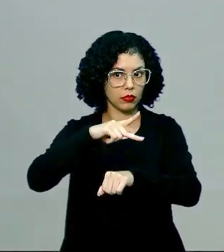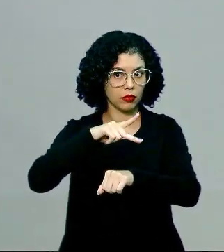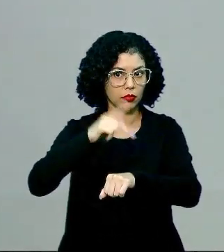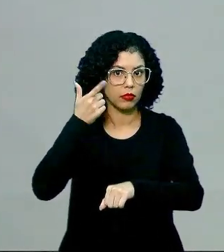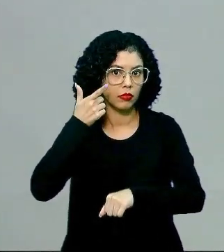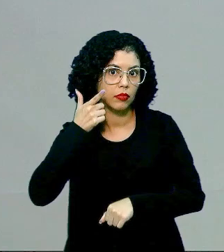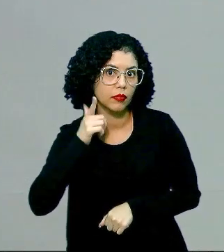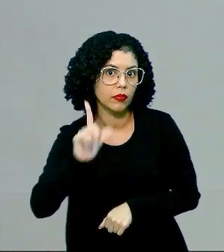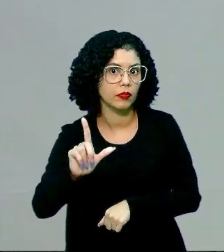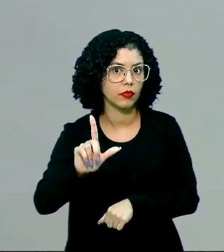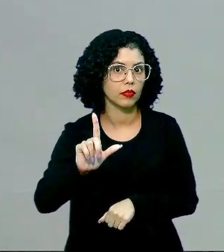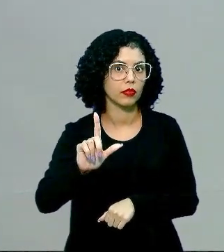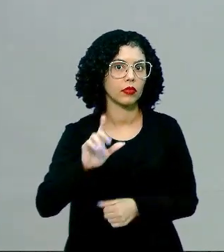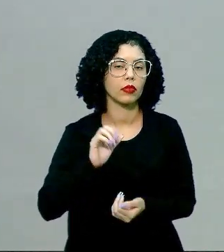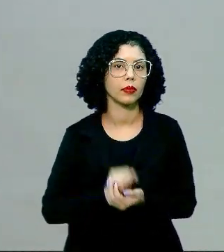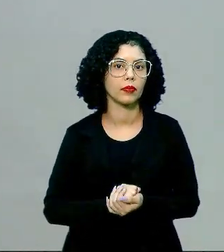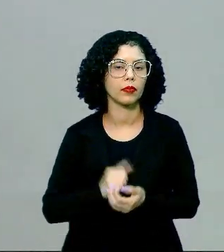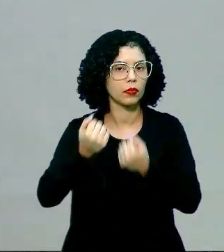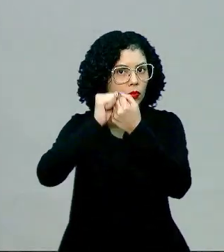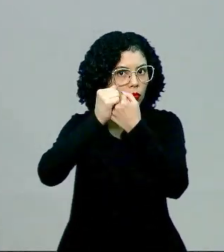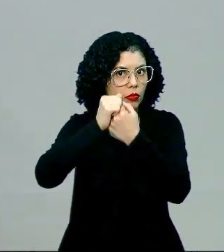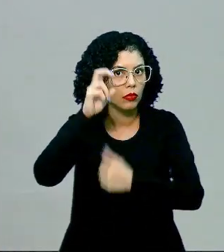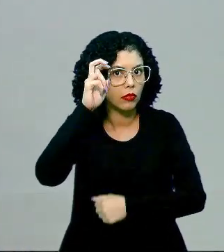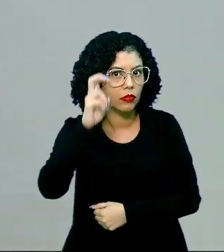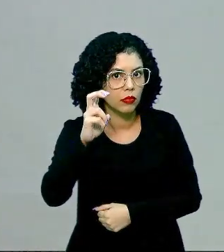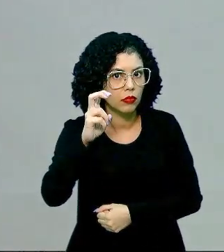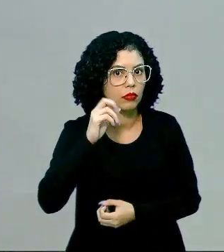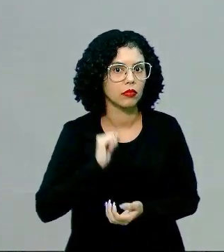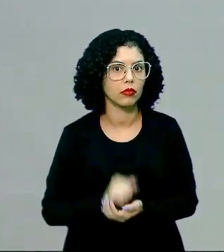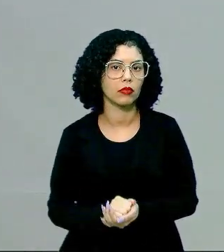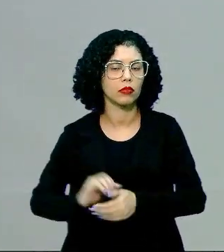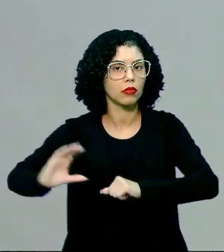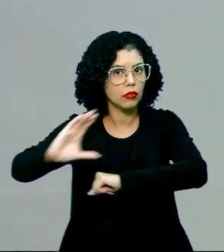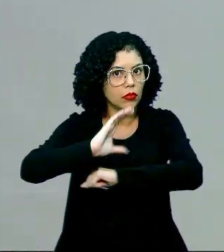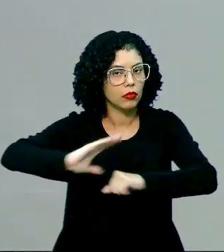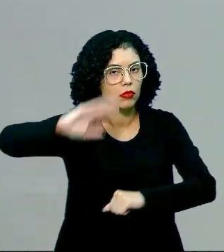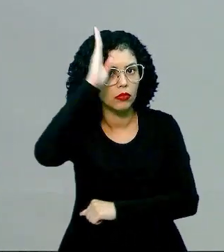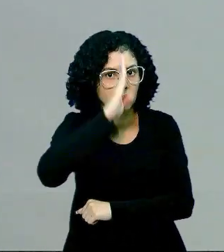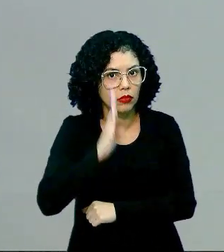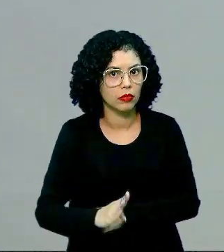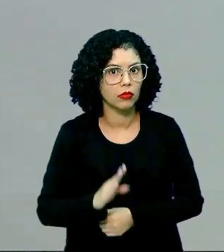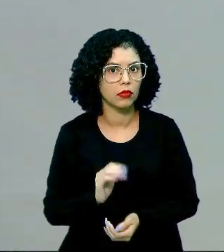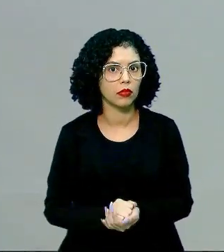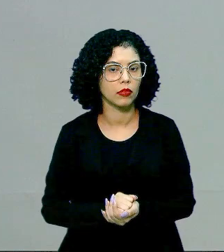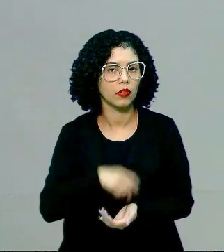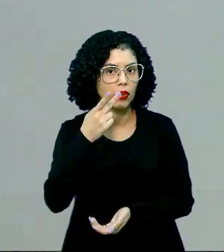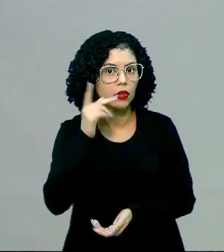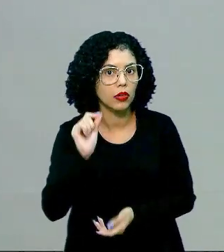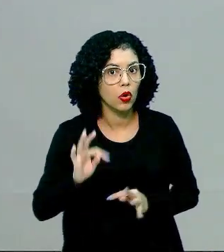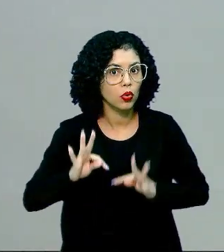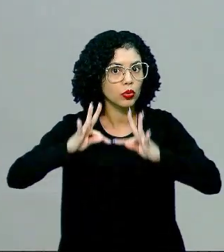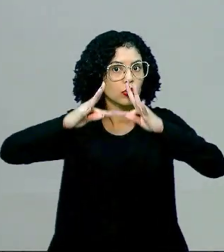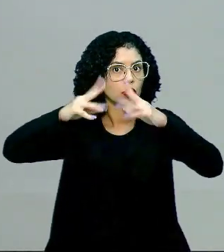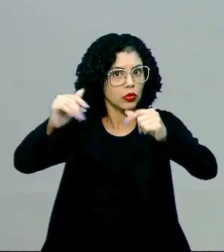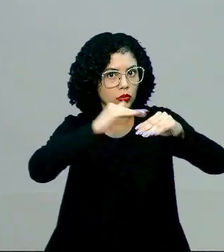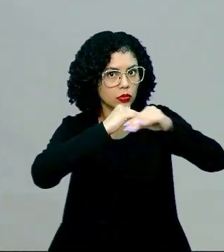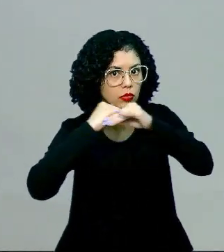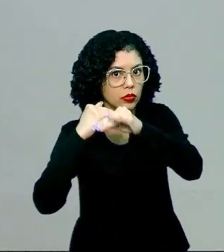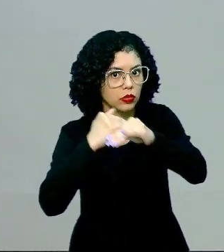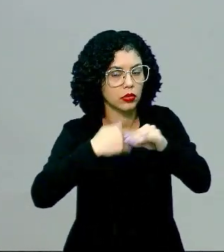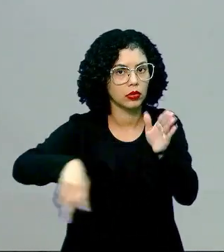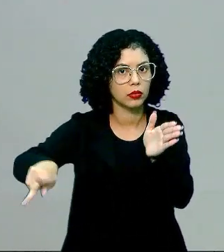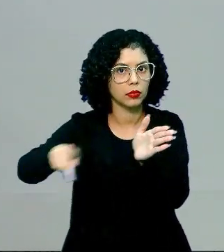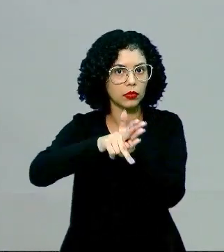que garante, o artigo 5º, melhor colocando, da Constituição Brasileira, pondera: todos são